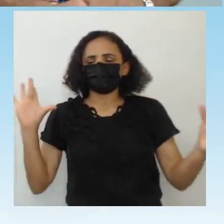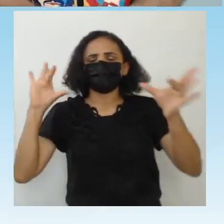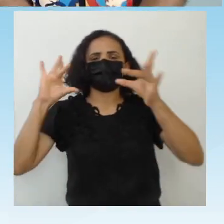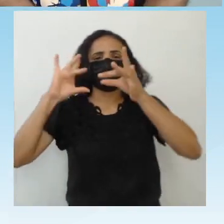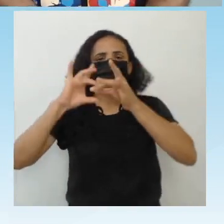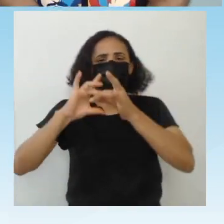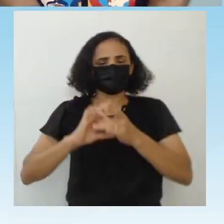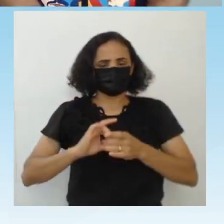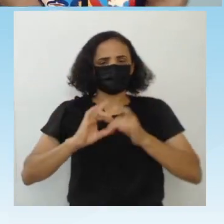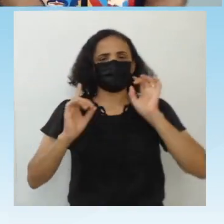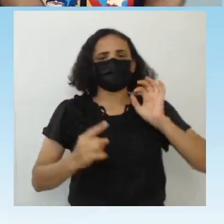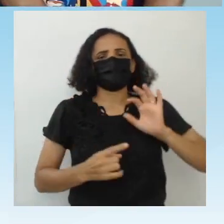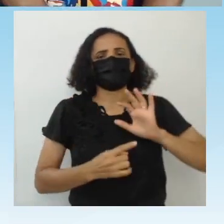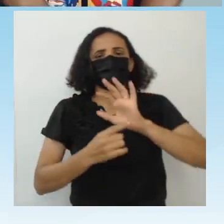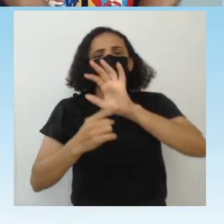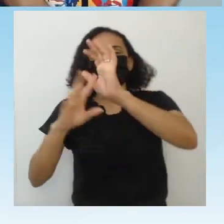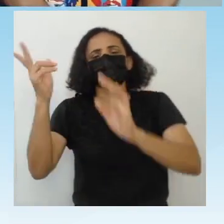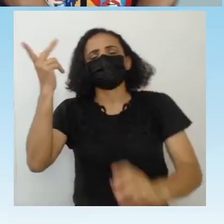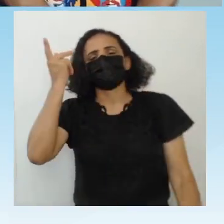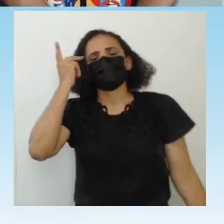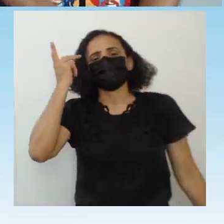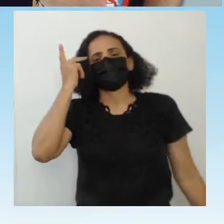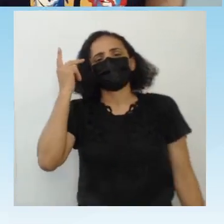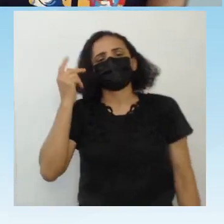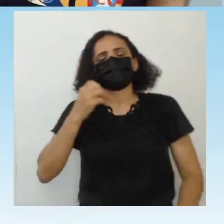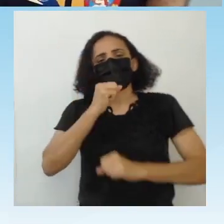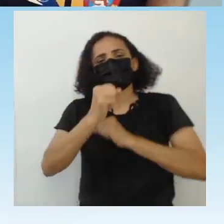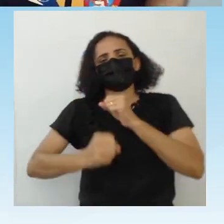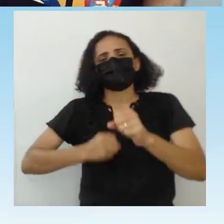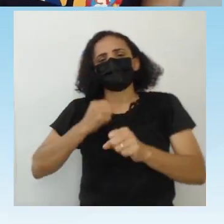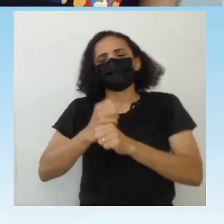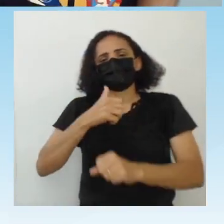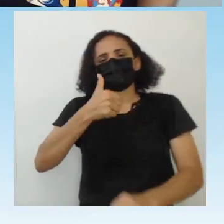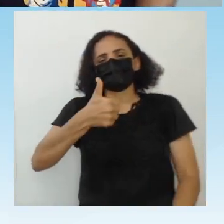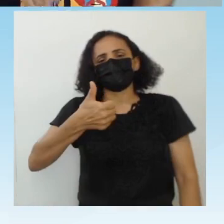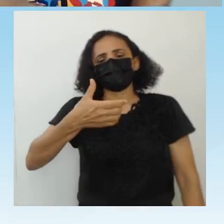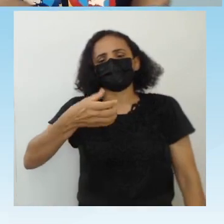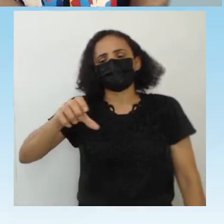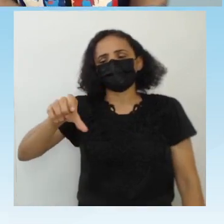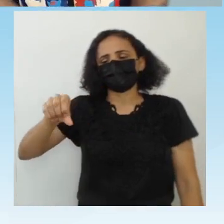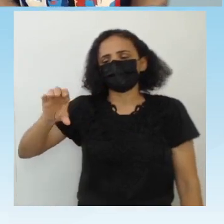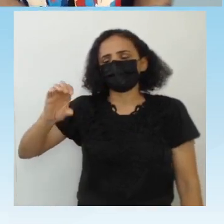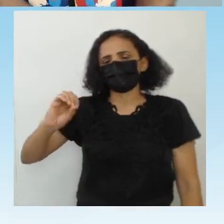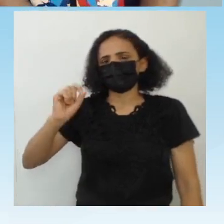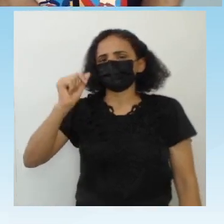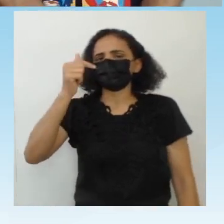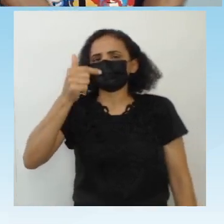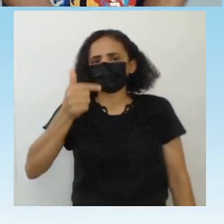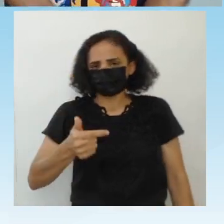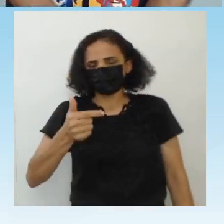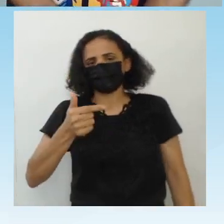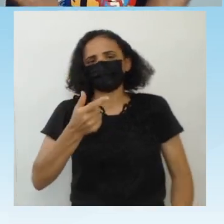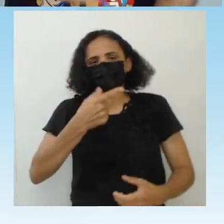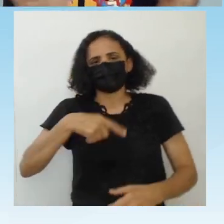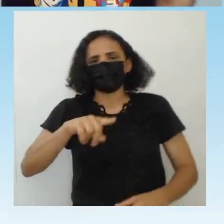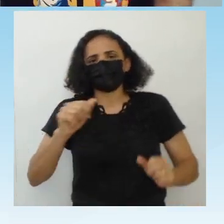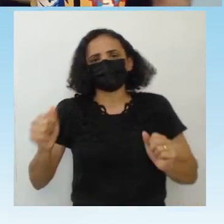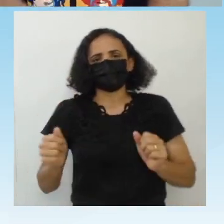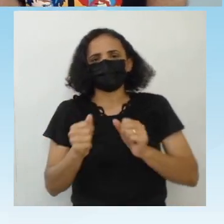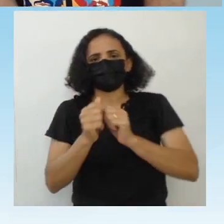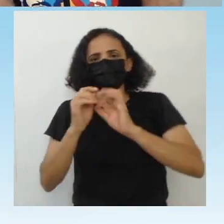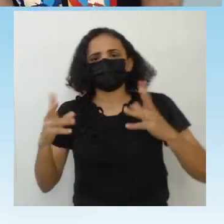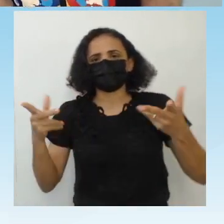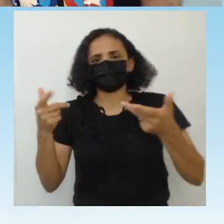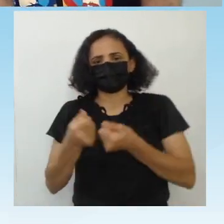uma exposição em São Paulo em 1902, que inclusive no próximo ano, 2022, a gente comemora o centenário da